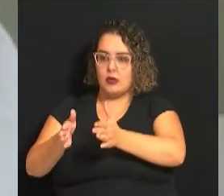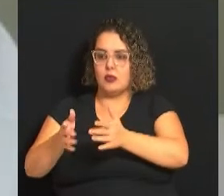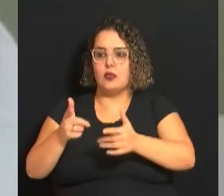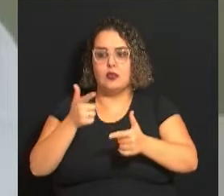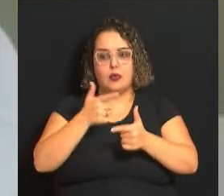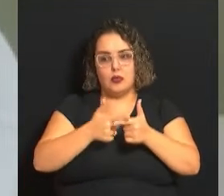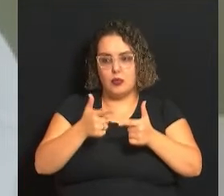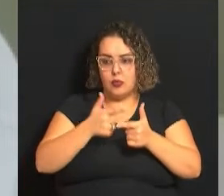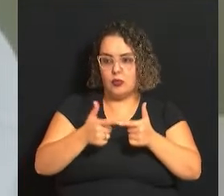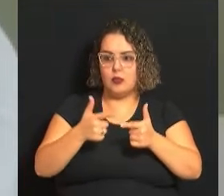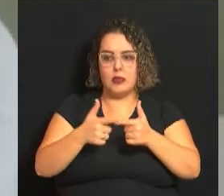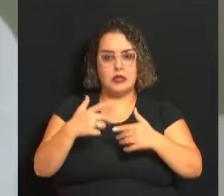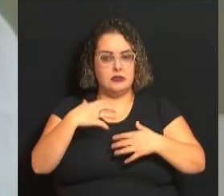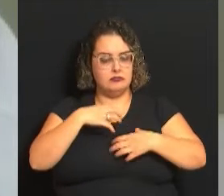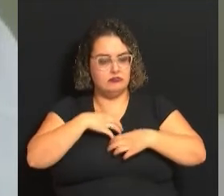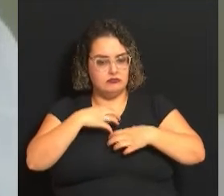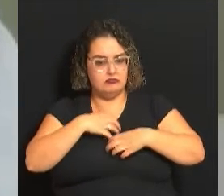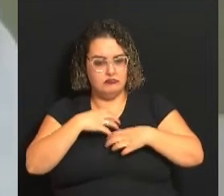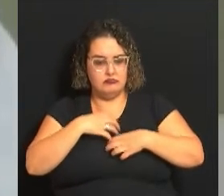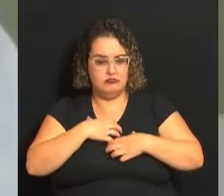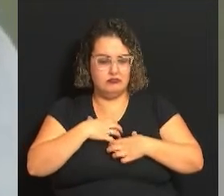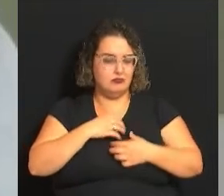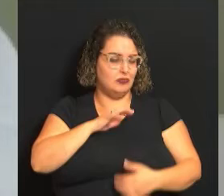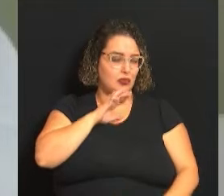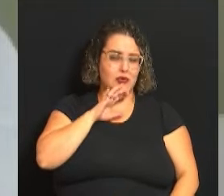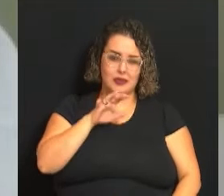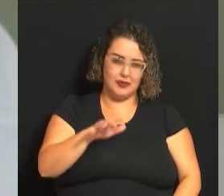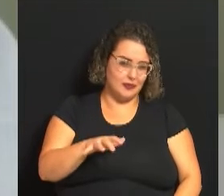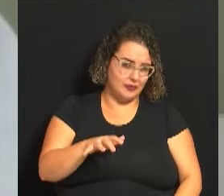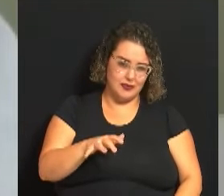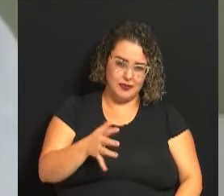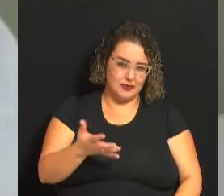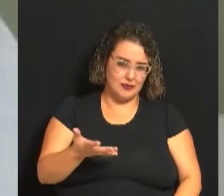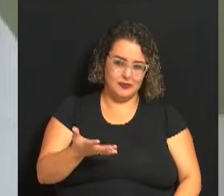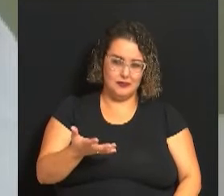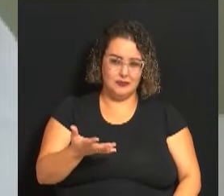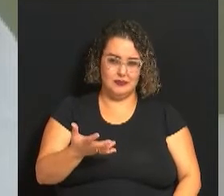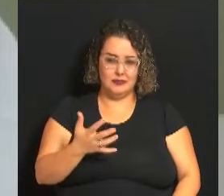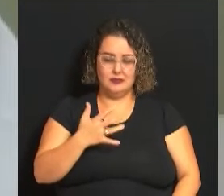com sintomas muito desagradáveis, um sintoma como